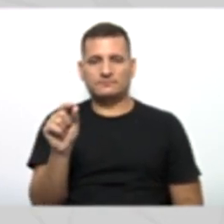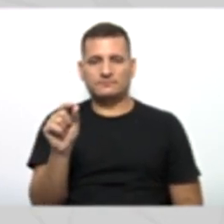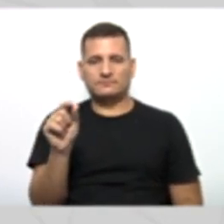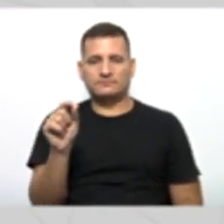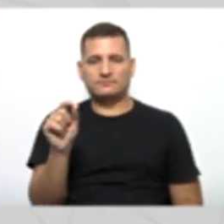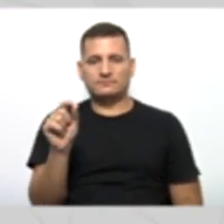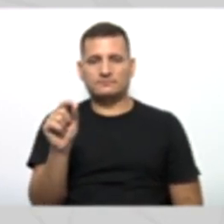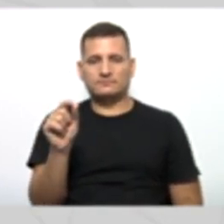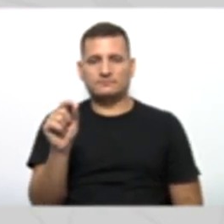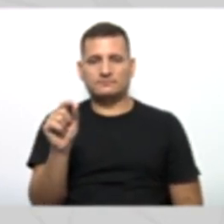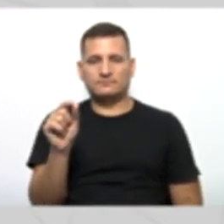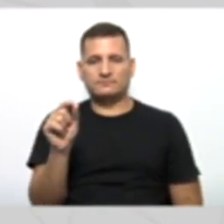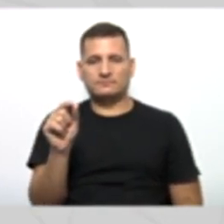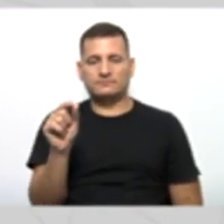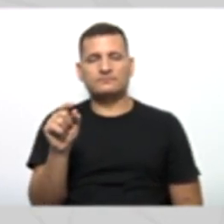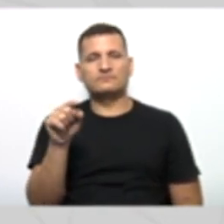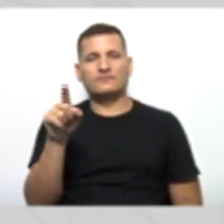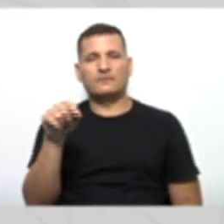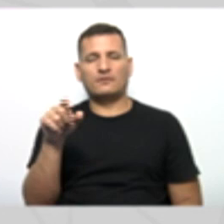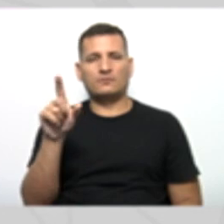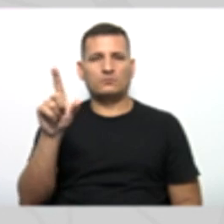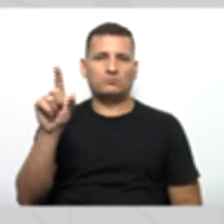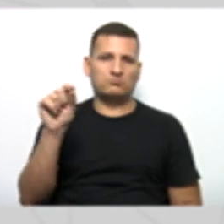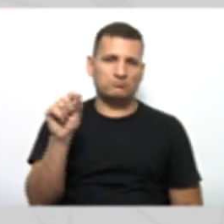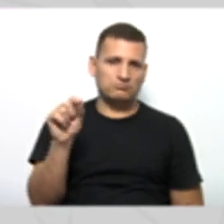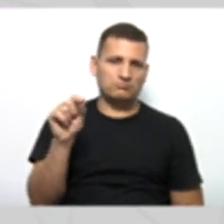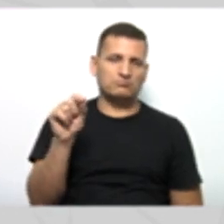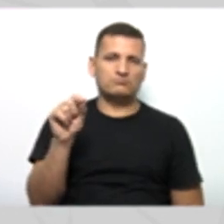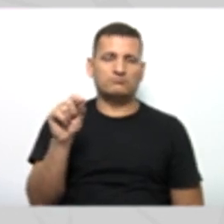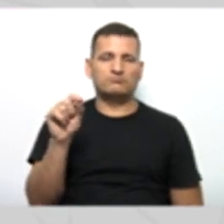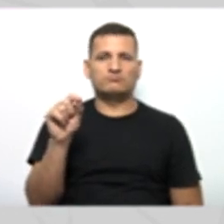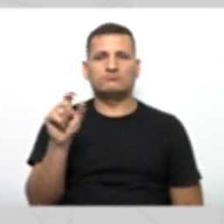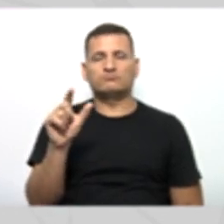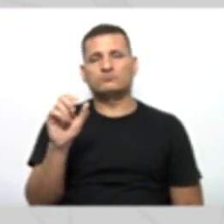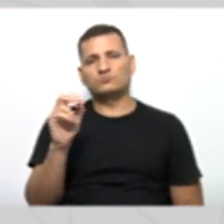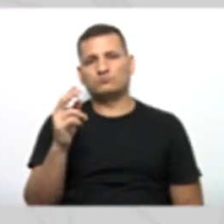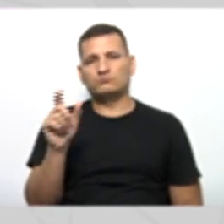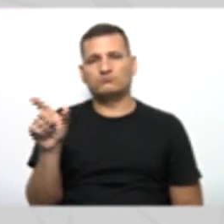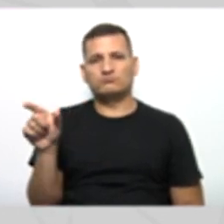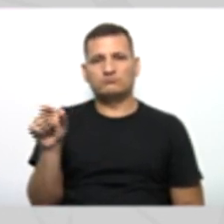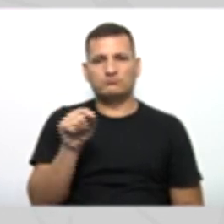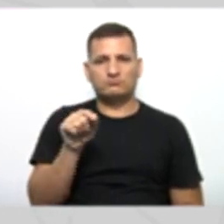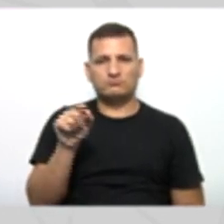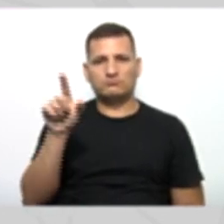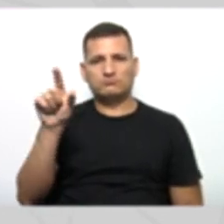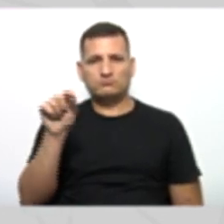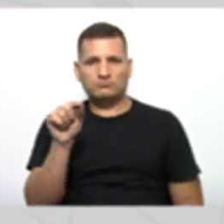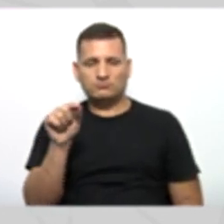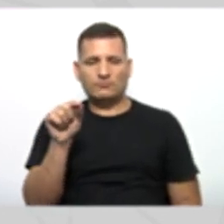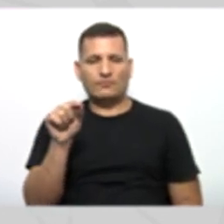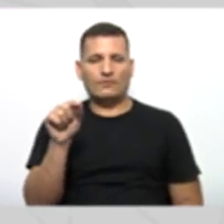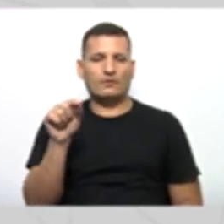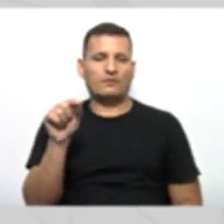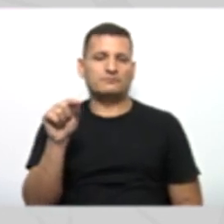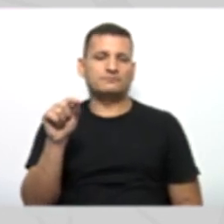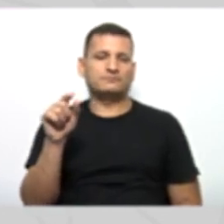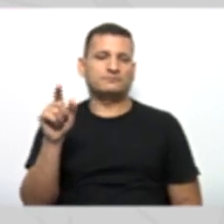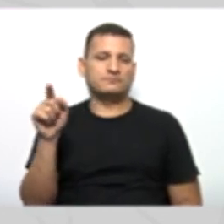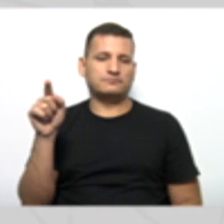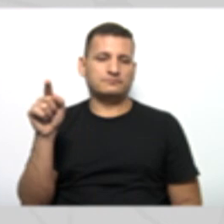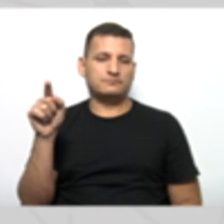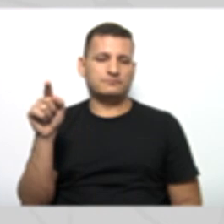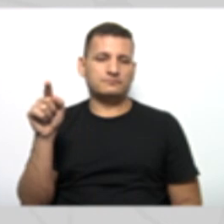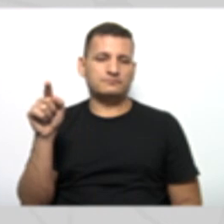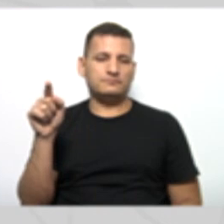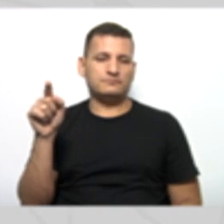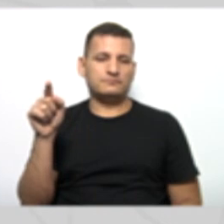ele vai fazer uma opção ou outra, né? Aí vem aqui, ó, o outro caminho dessa atividade, ó.